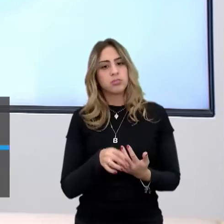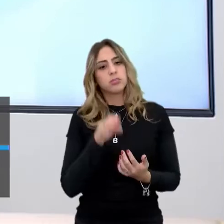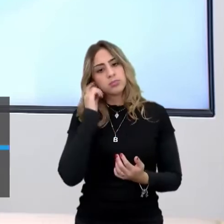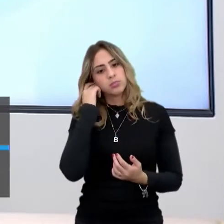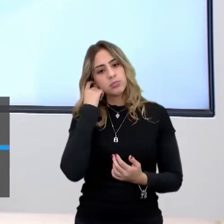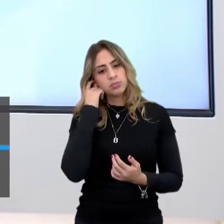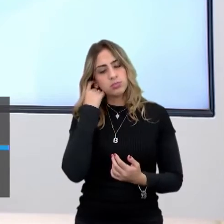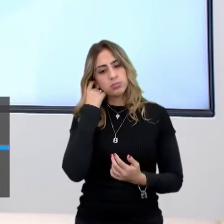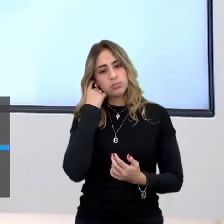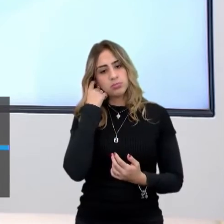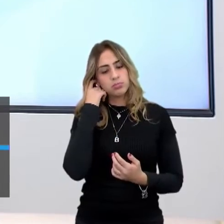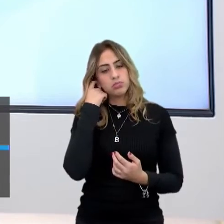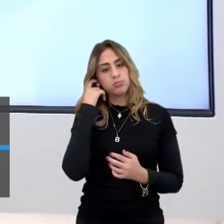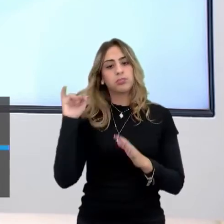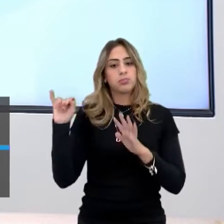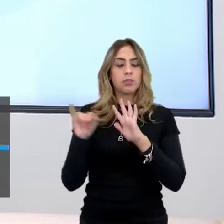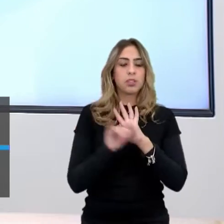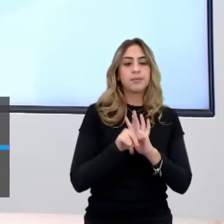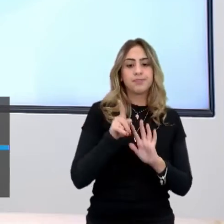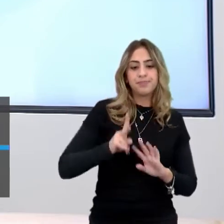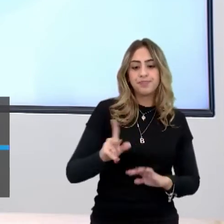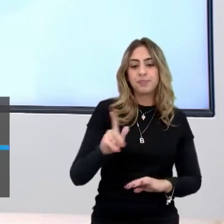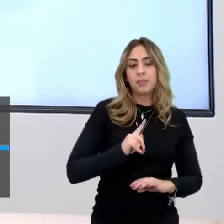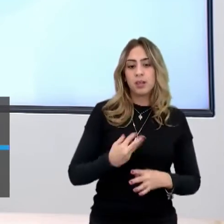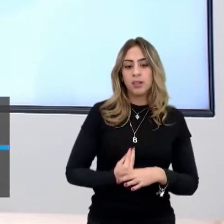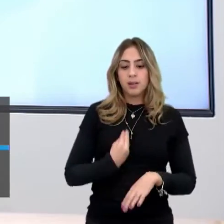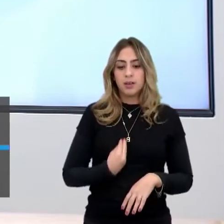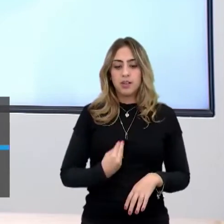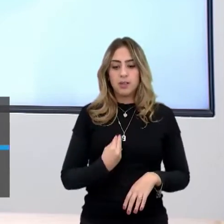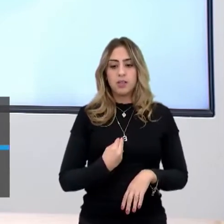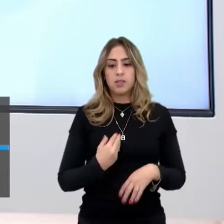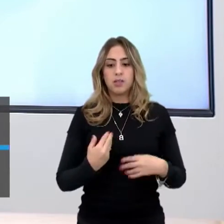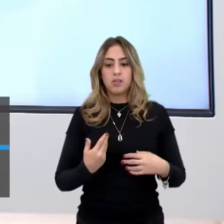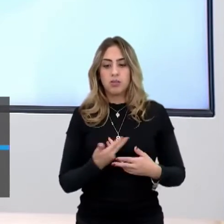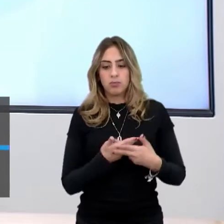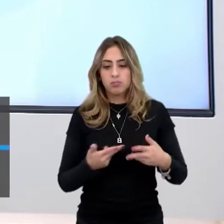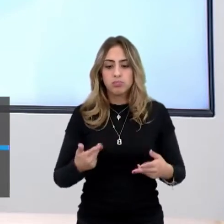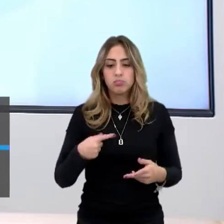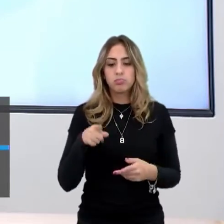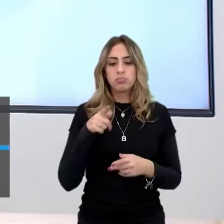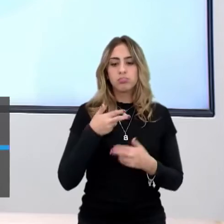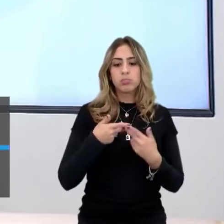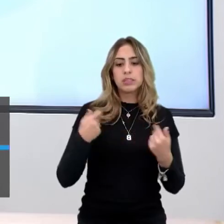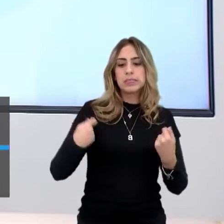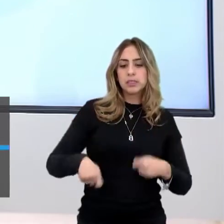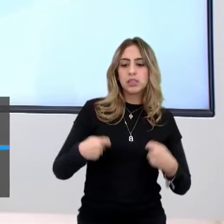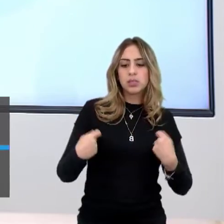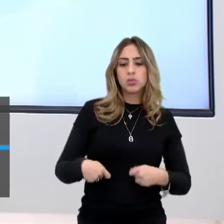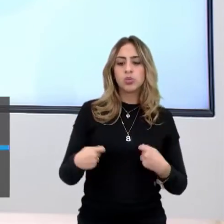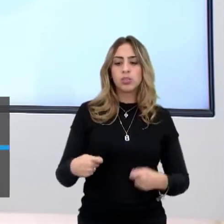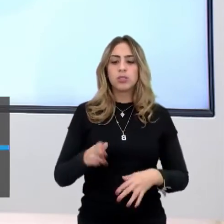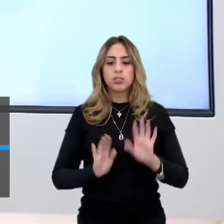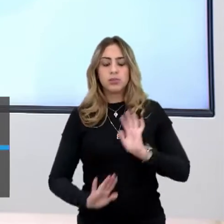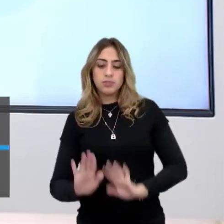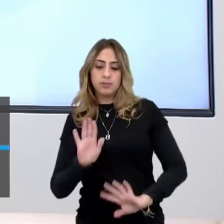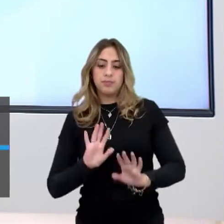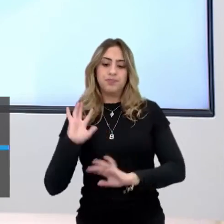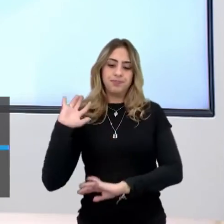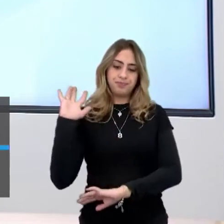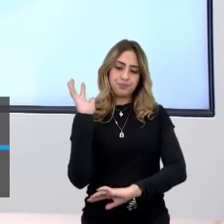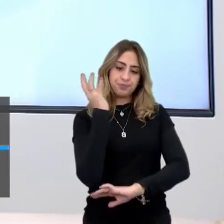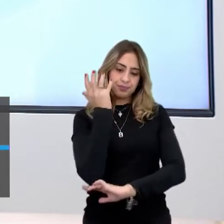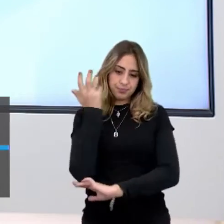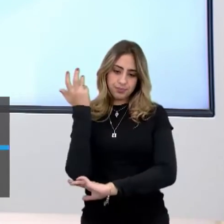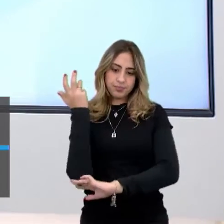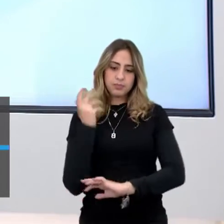internacional, ele exige, ok, determinadas certificações que só são obtidas preservando o meio ambiente, como bem se